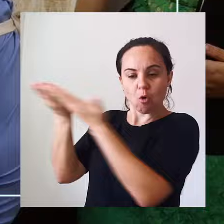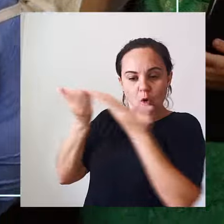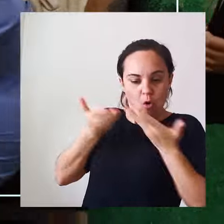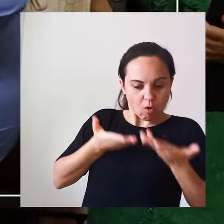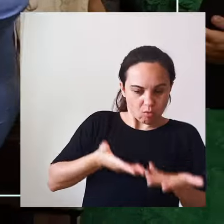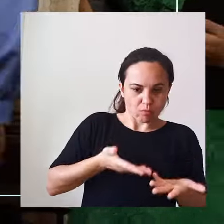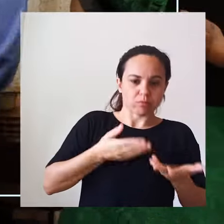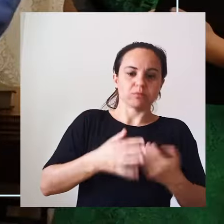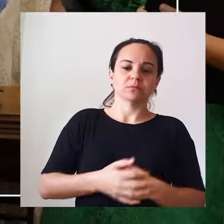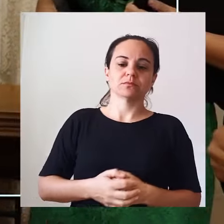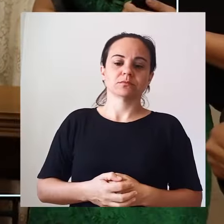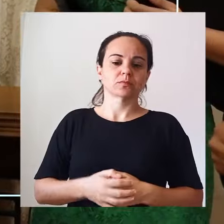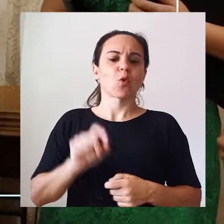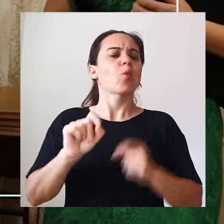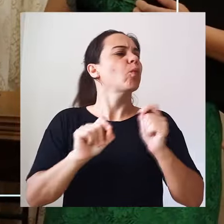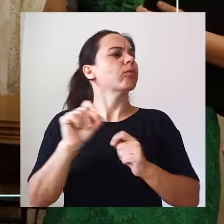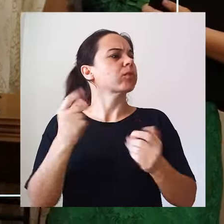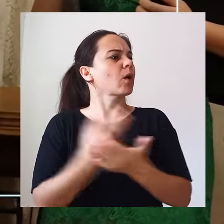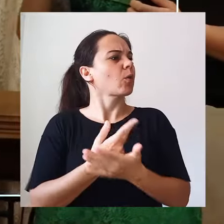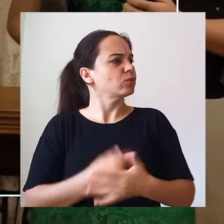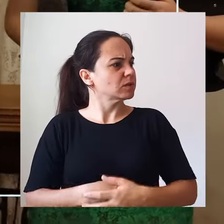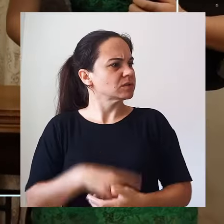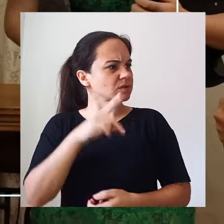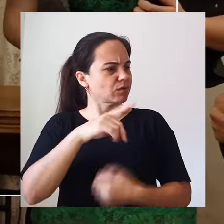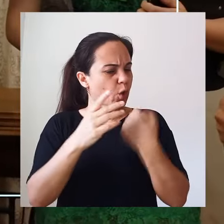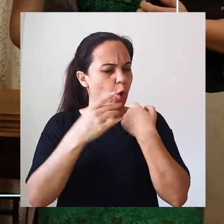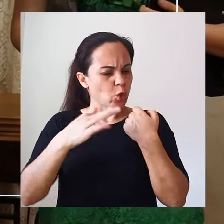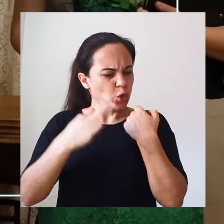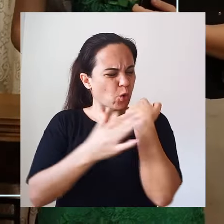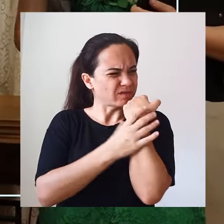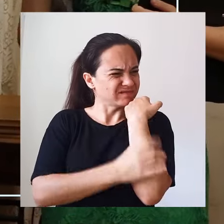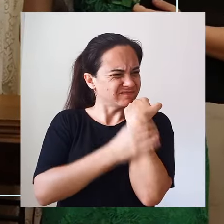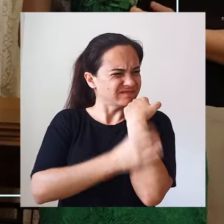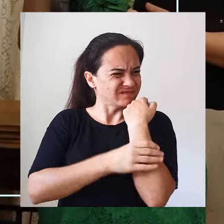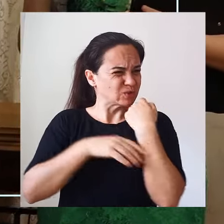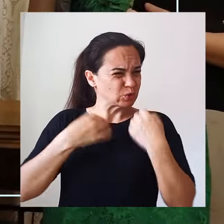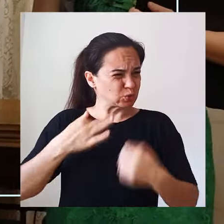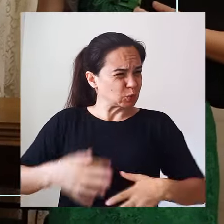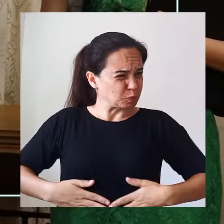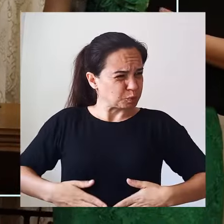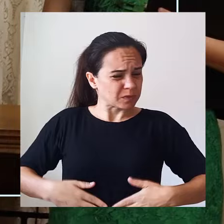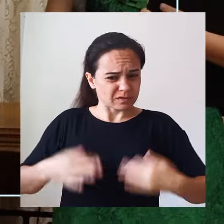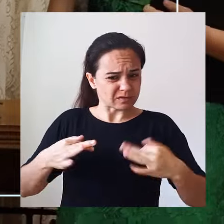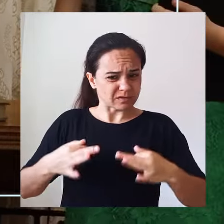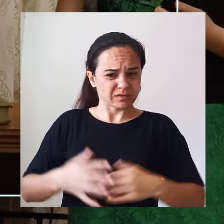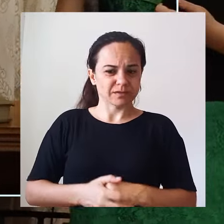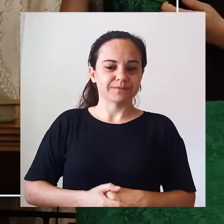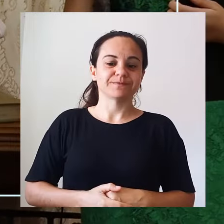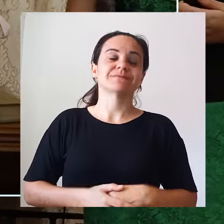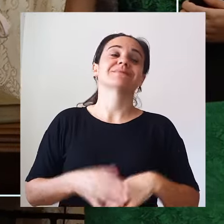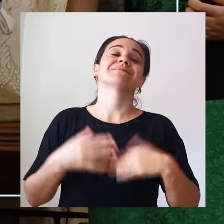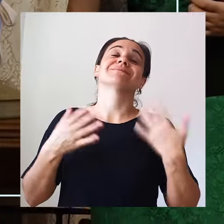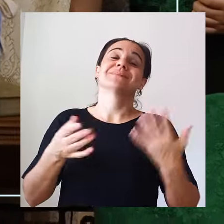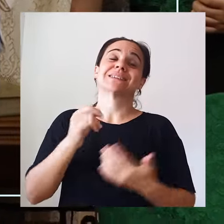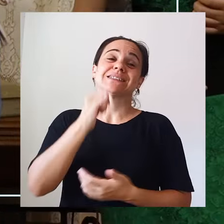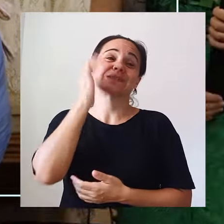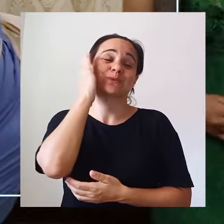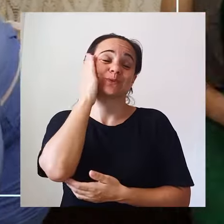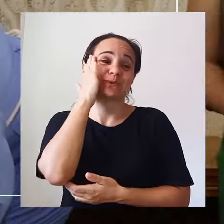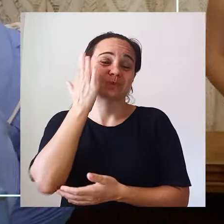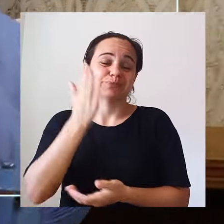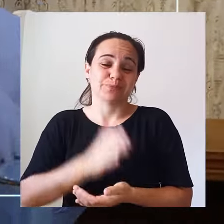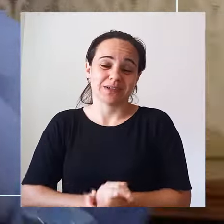O que foi, Marieta? Você está com caganeira? Ah, se tu soubesses! Se